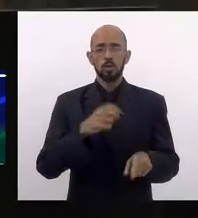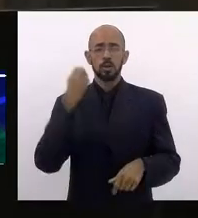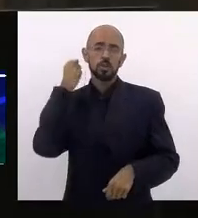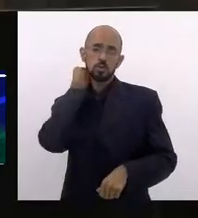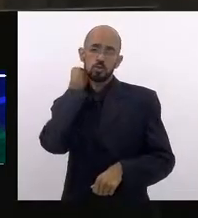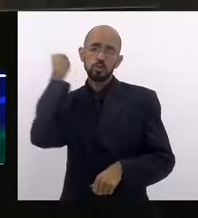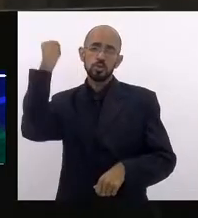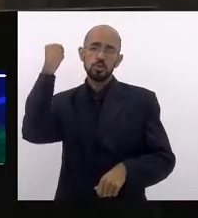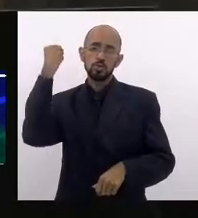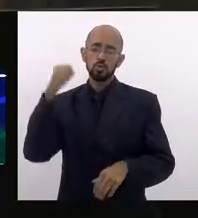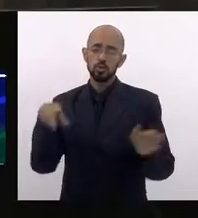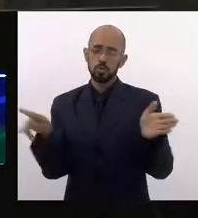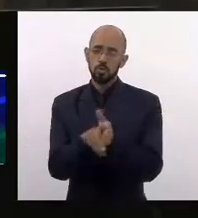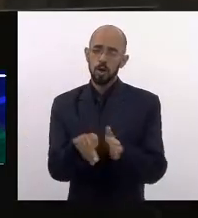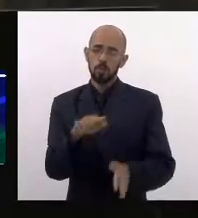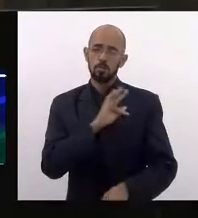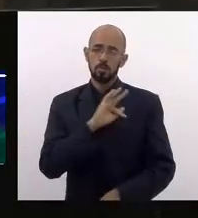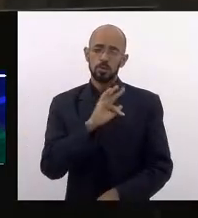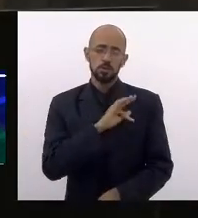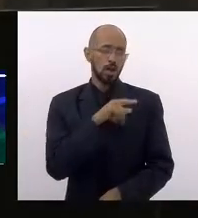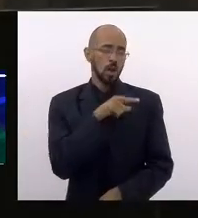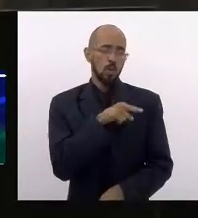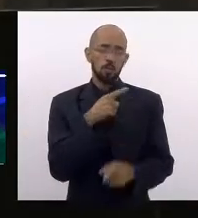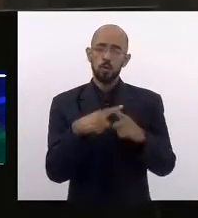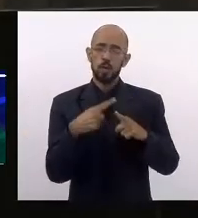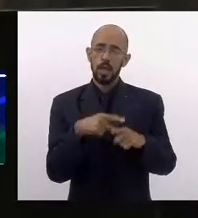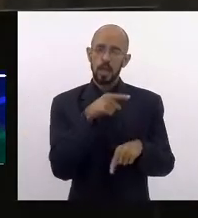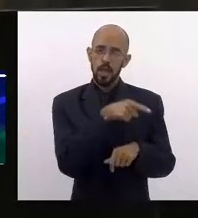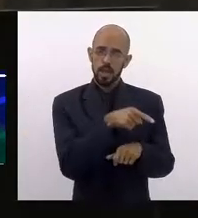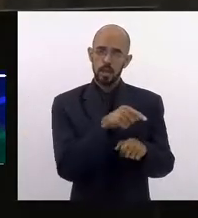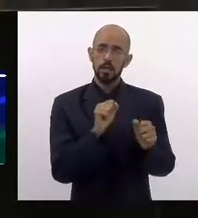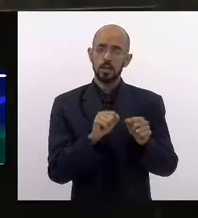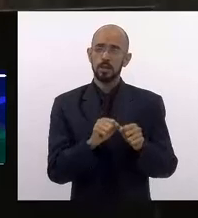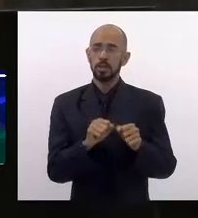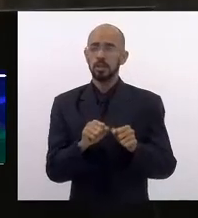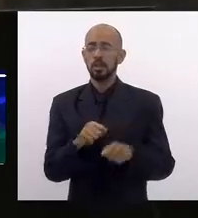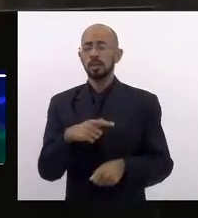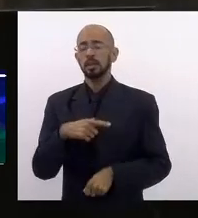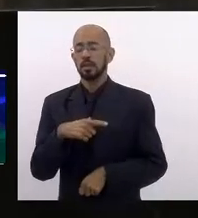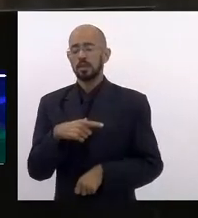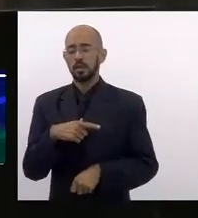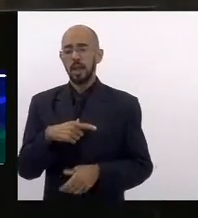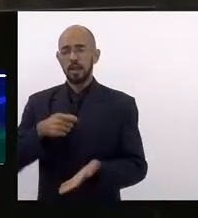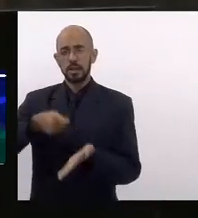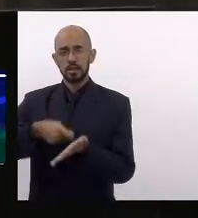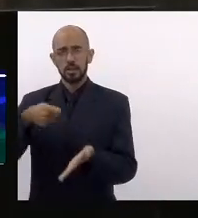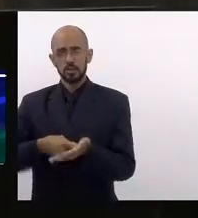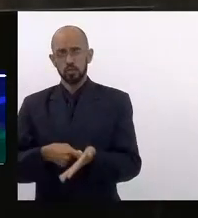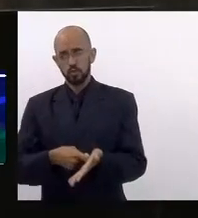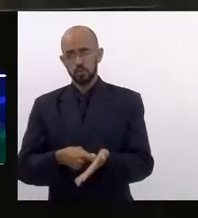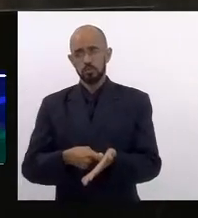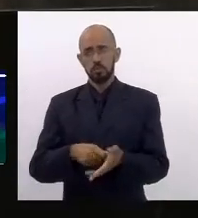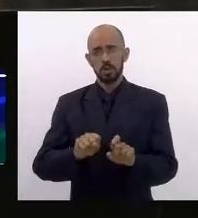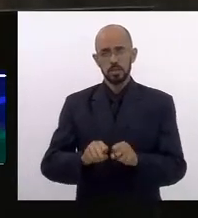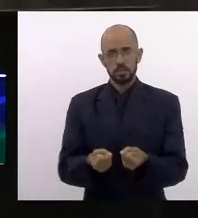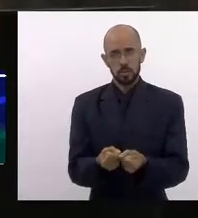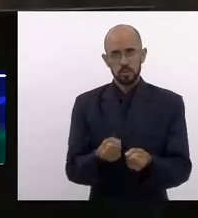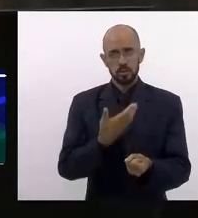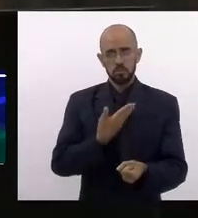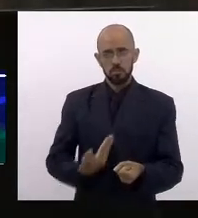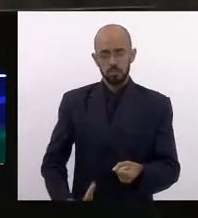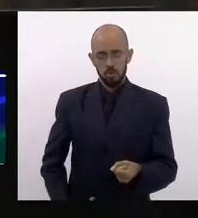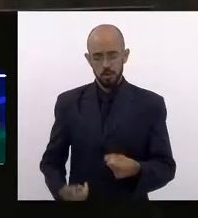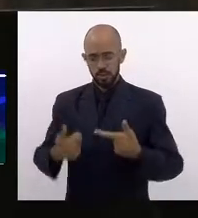policiais. Porque esse policial que também é colocado sob uma lógica de segurança pública, que trabalha com a lógica da